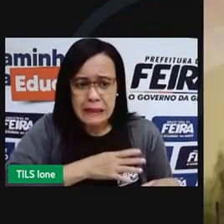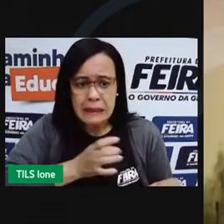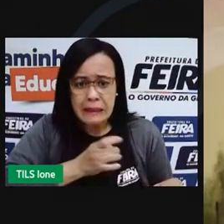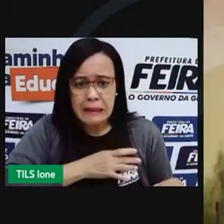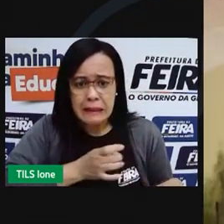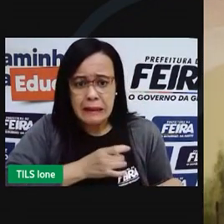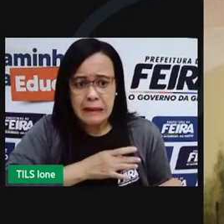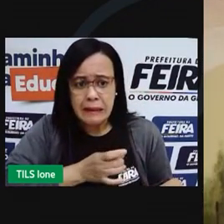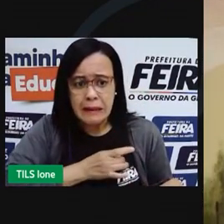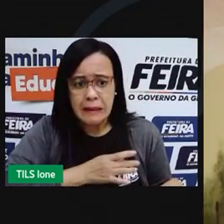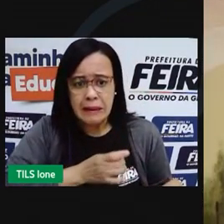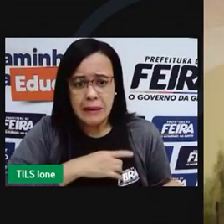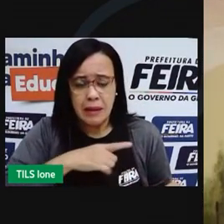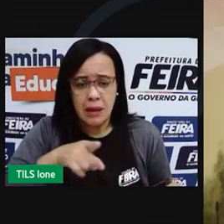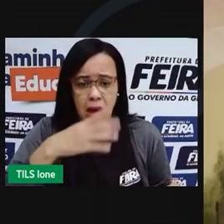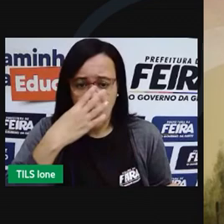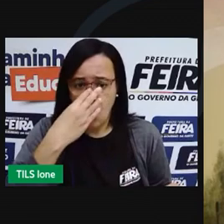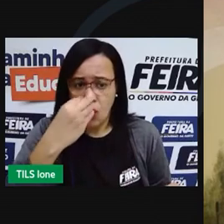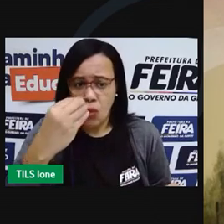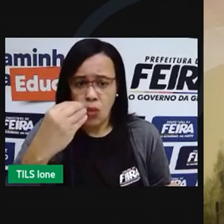posso.